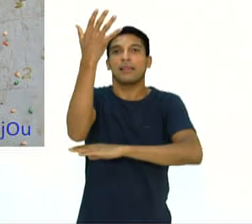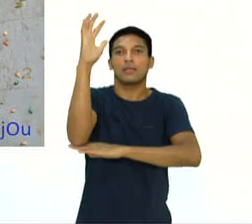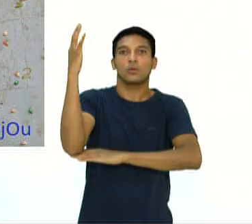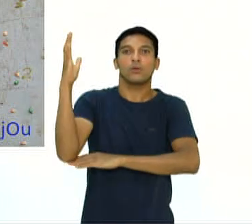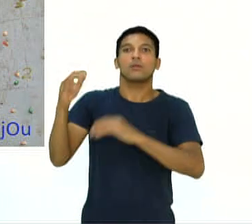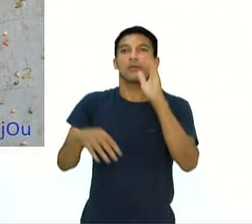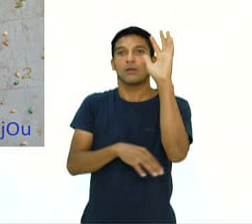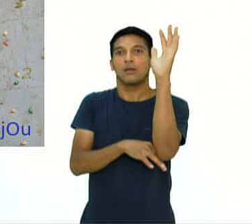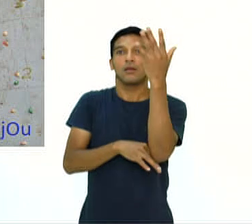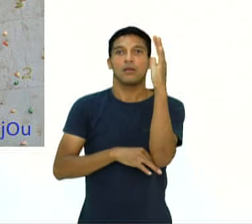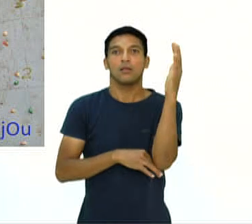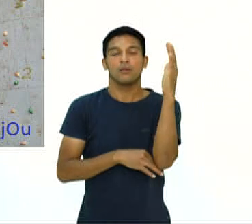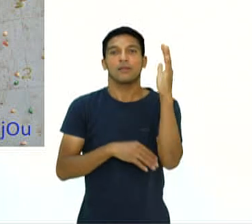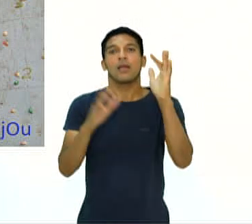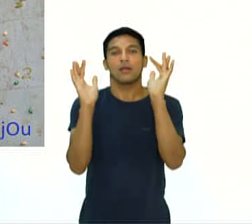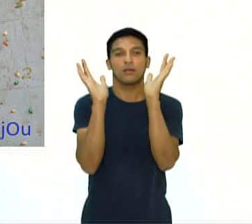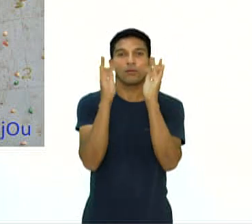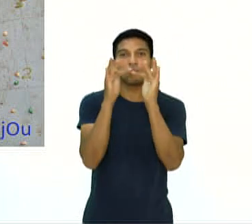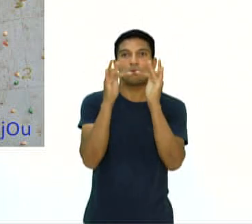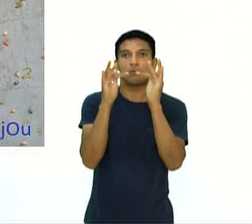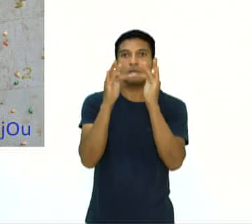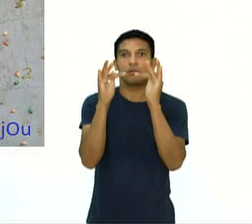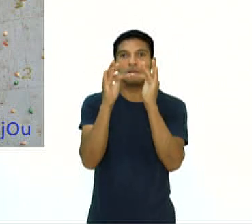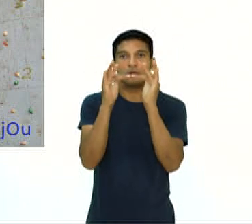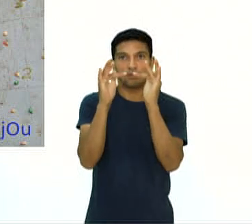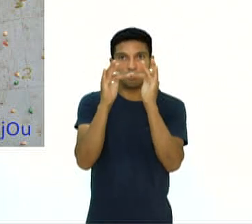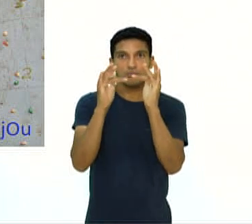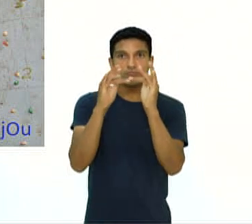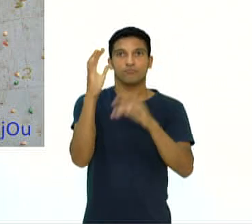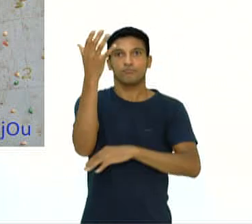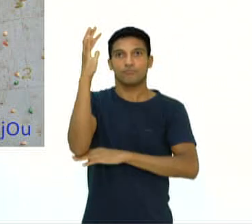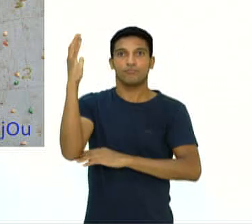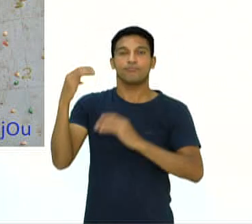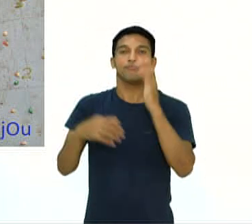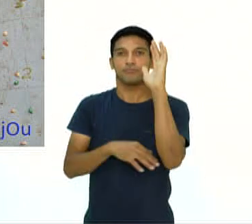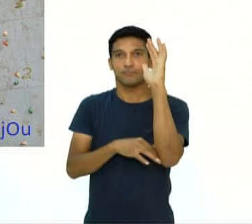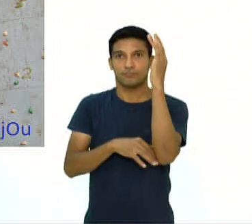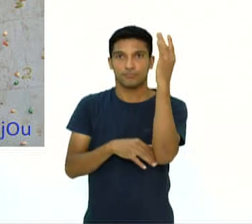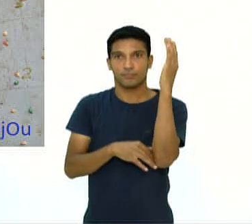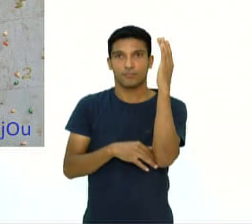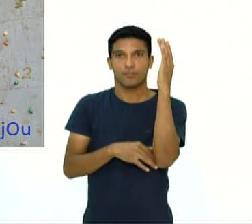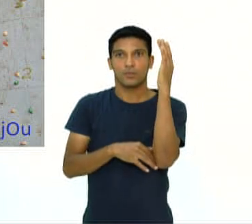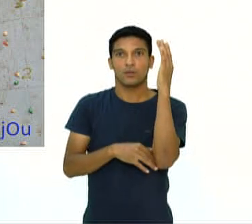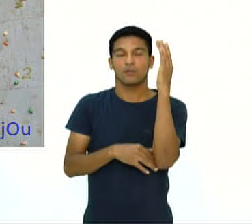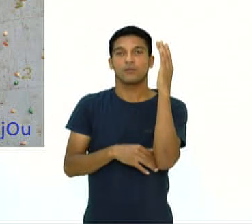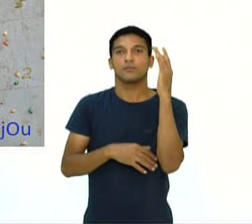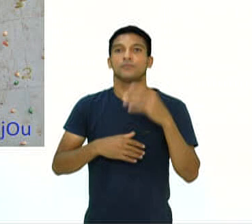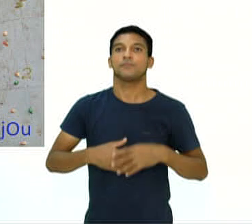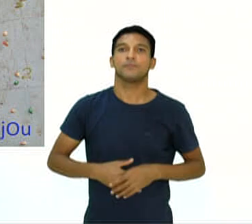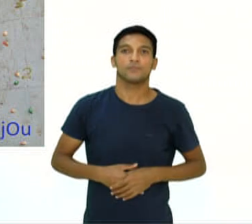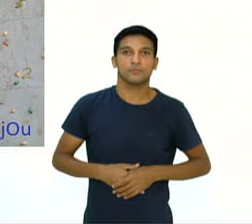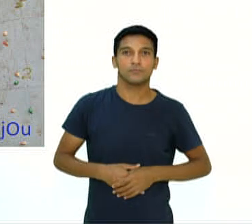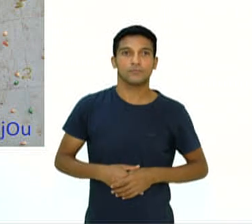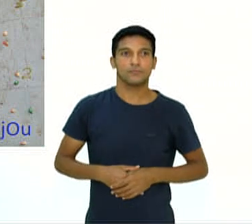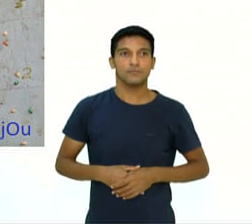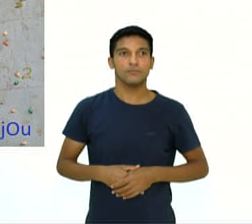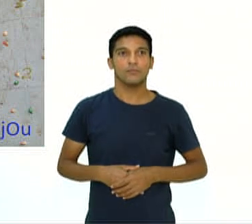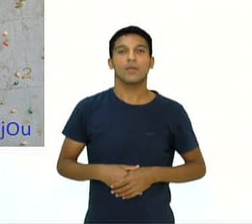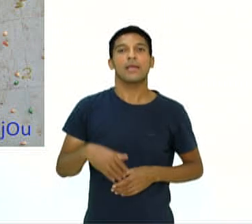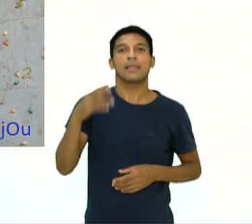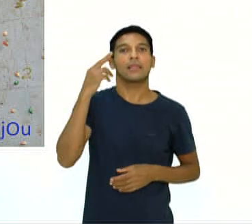realizadas em contato, mais do que em contato com a natureza, inseridos num